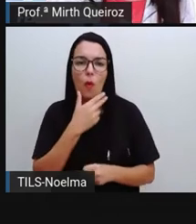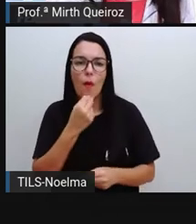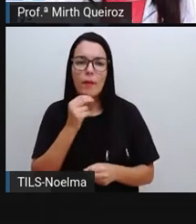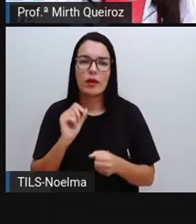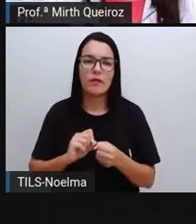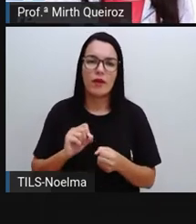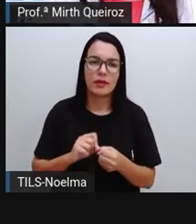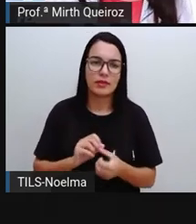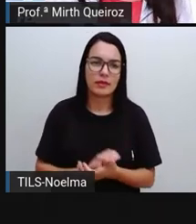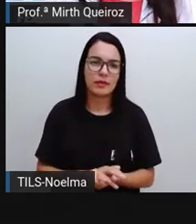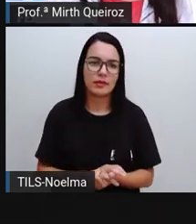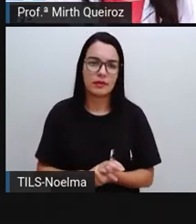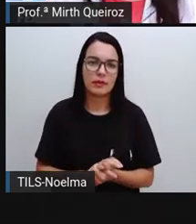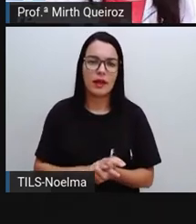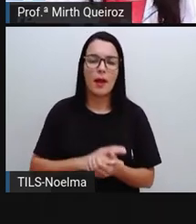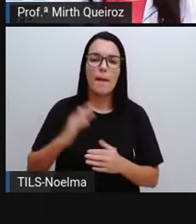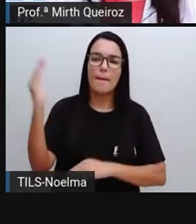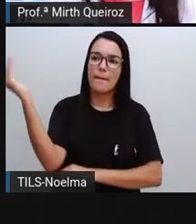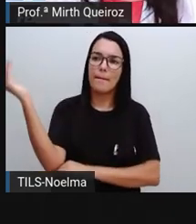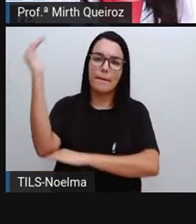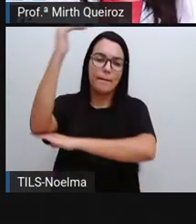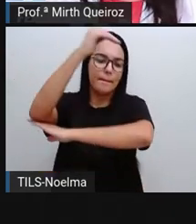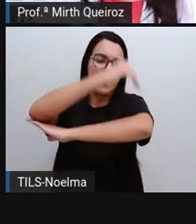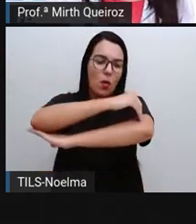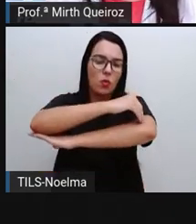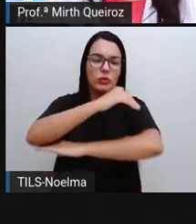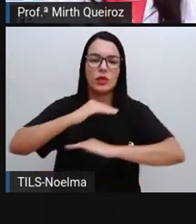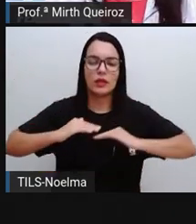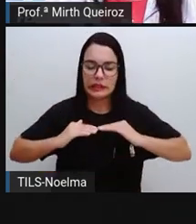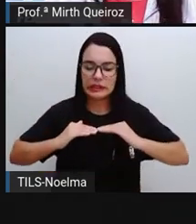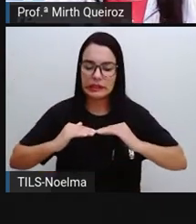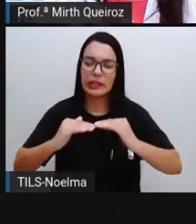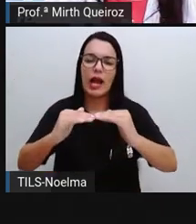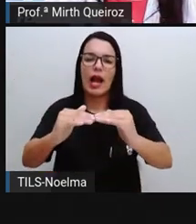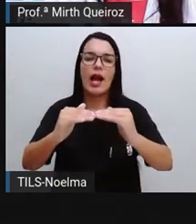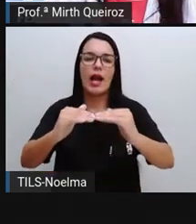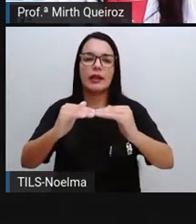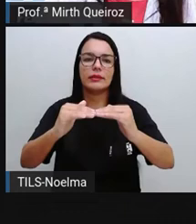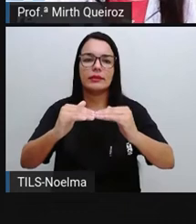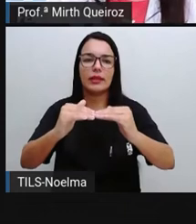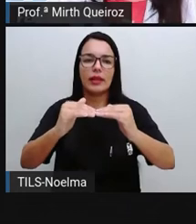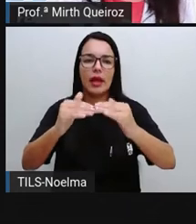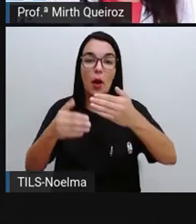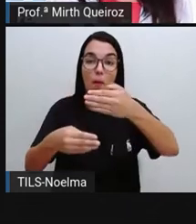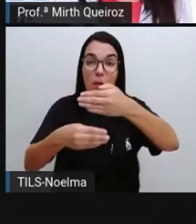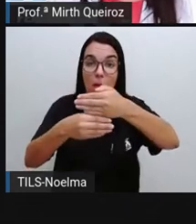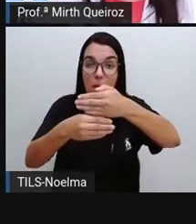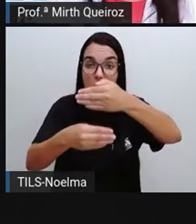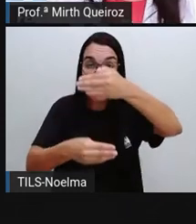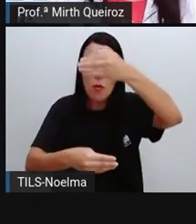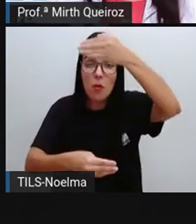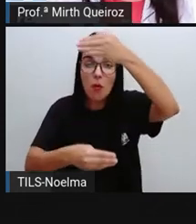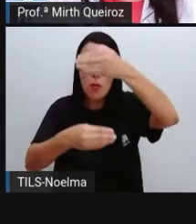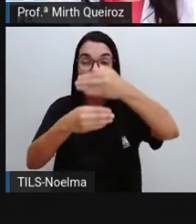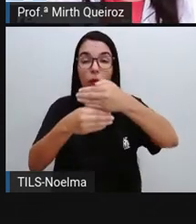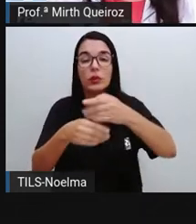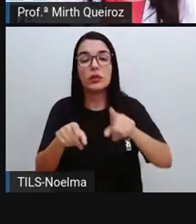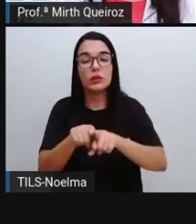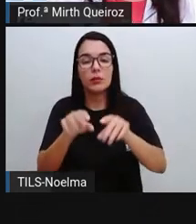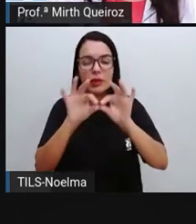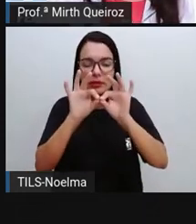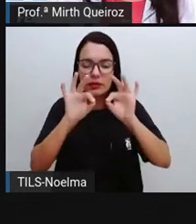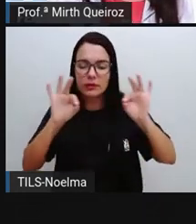homem. Pontes, estradas, o que mais? Muros, né? E as próprias